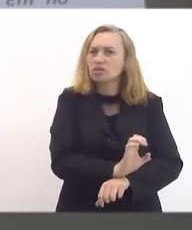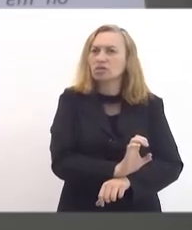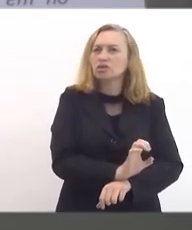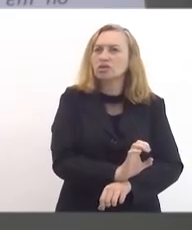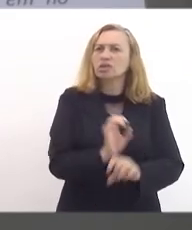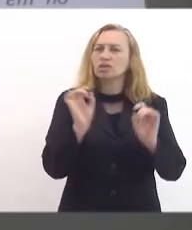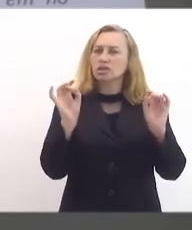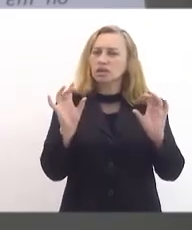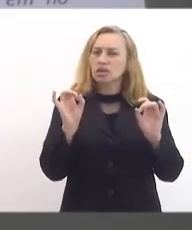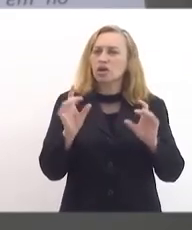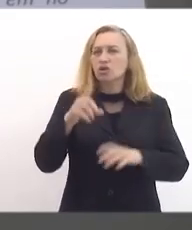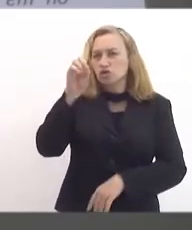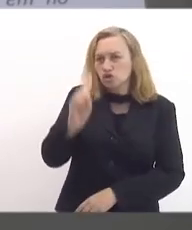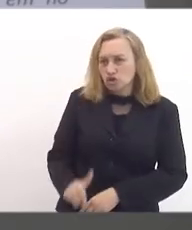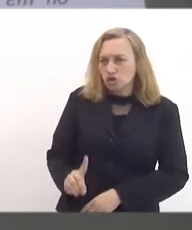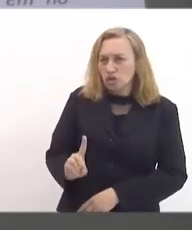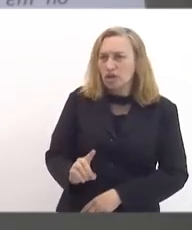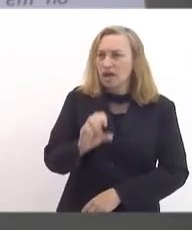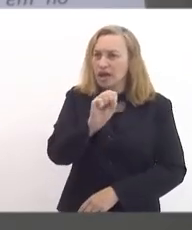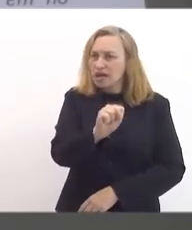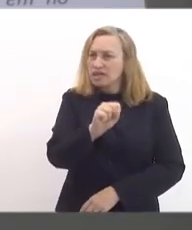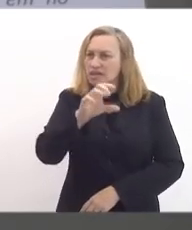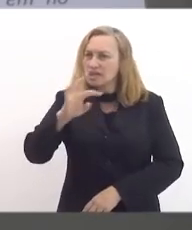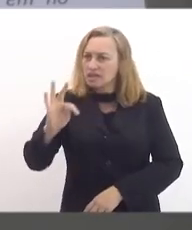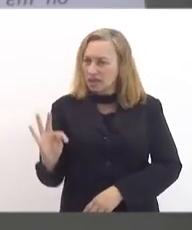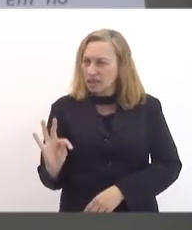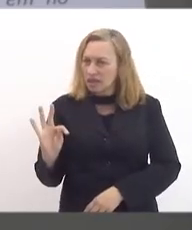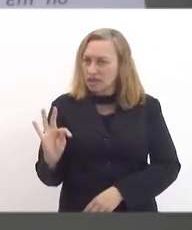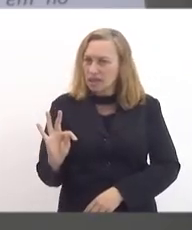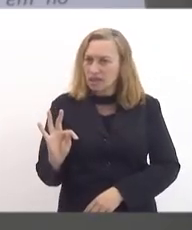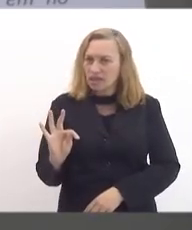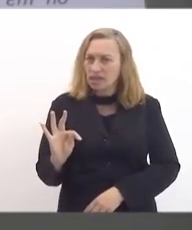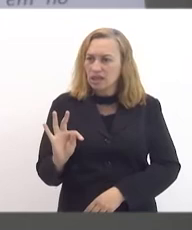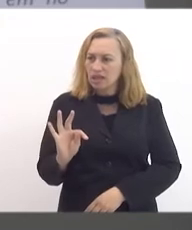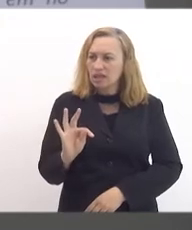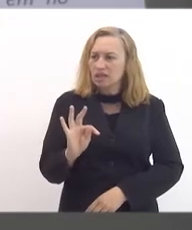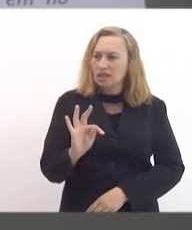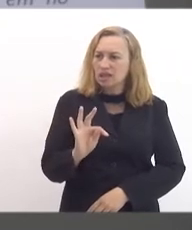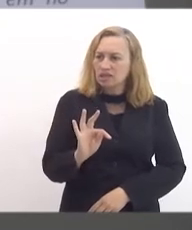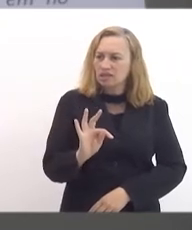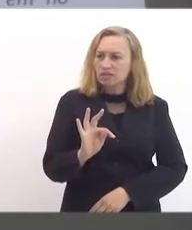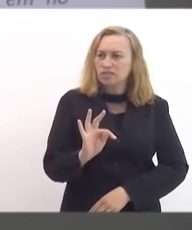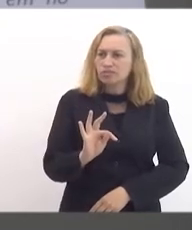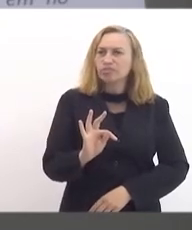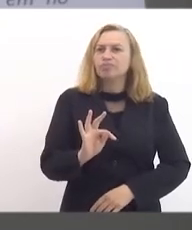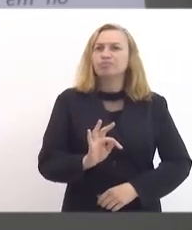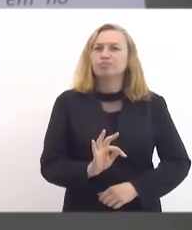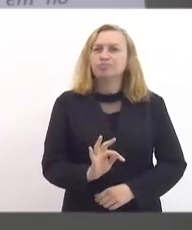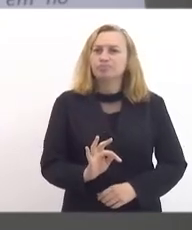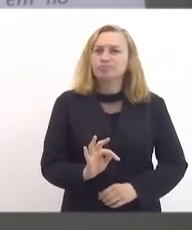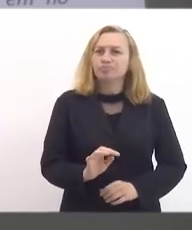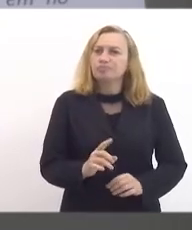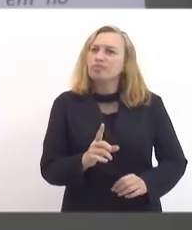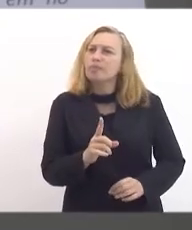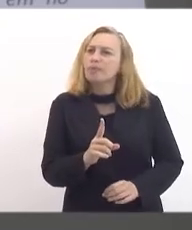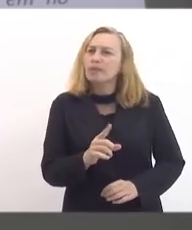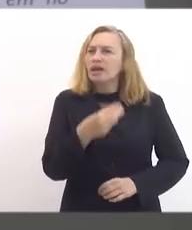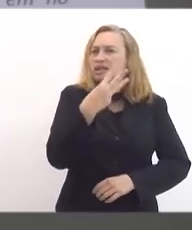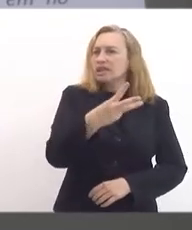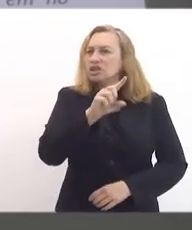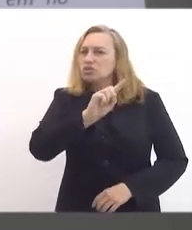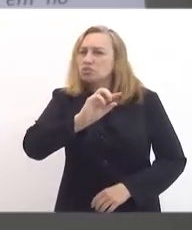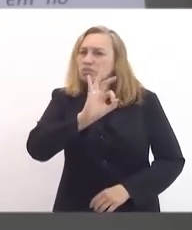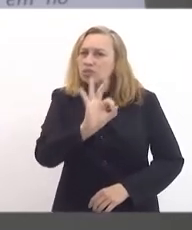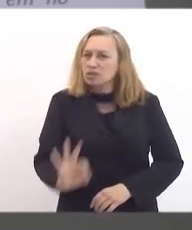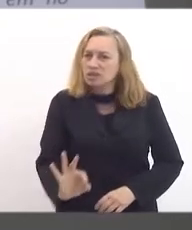pelo diretor da ST de modo que a carga tributária nas operações saídas resulte no mínimo três